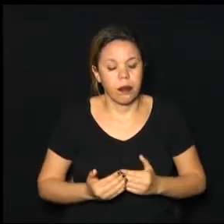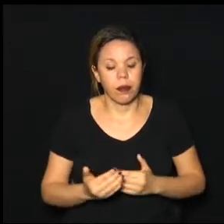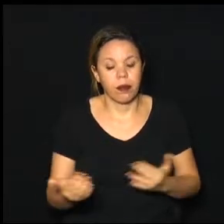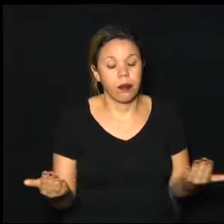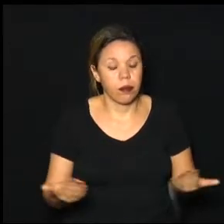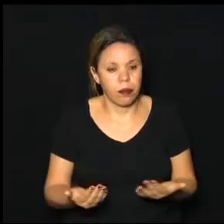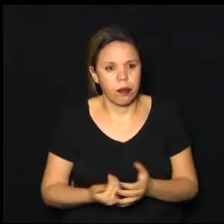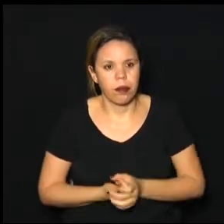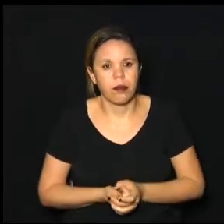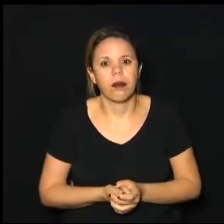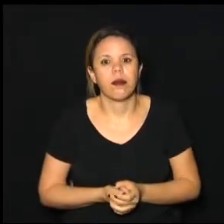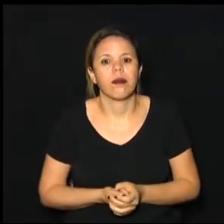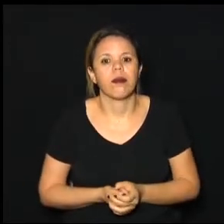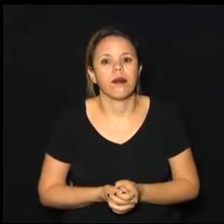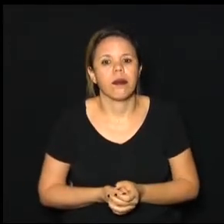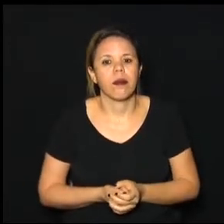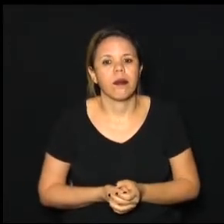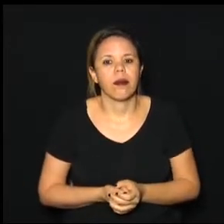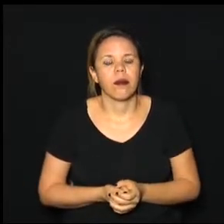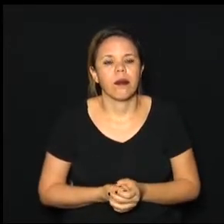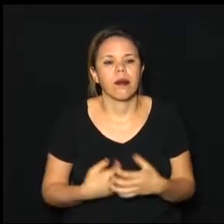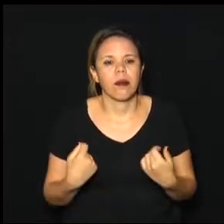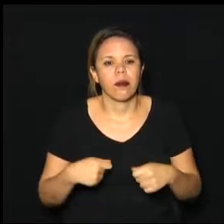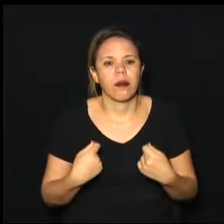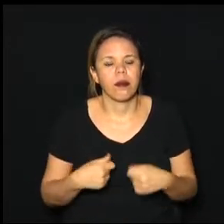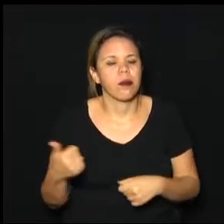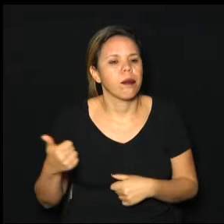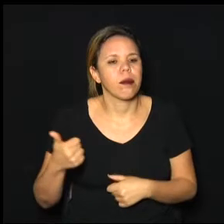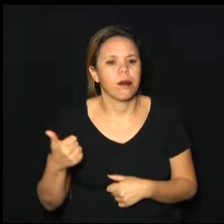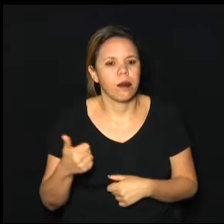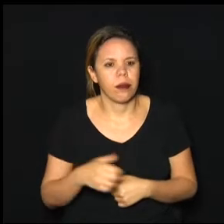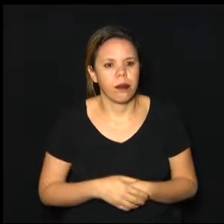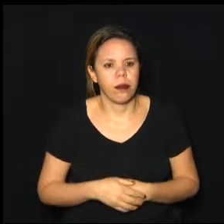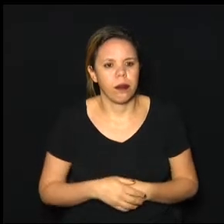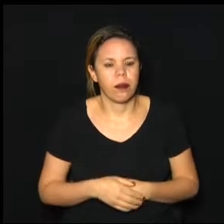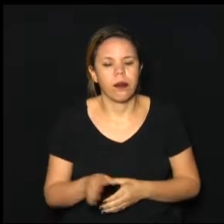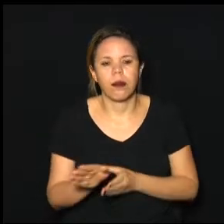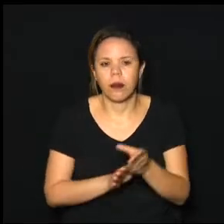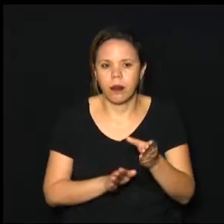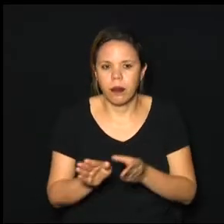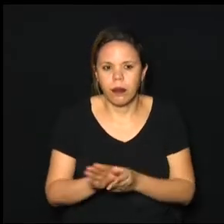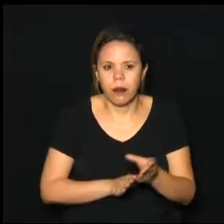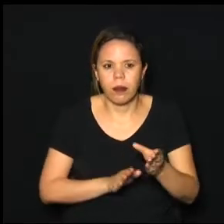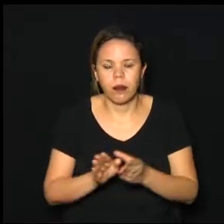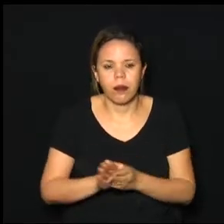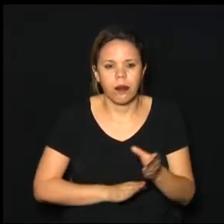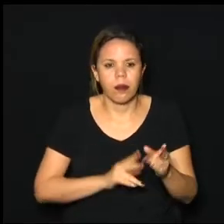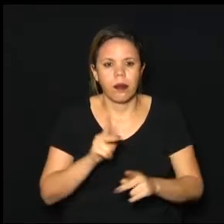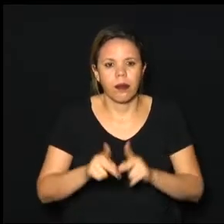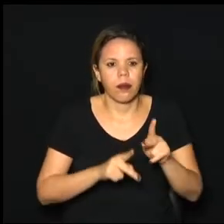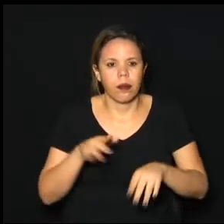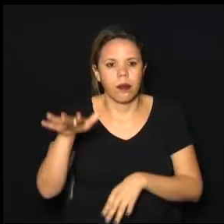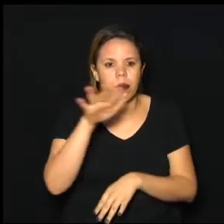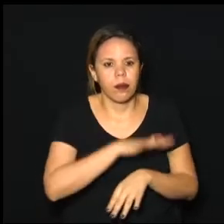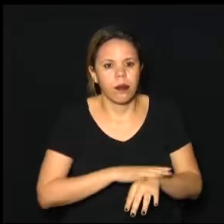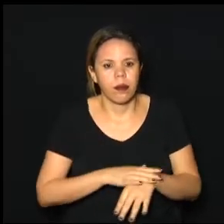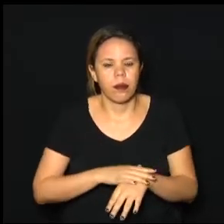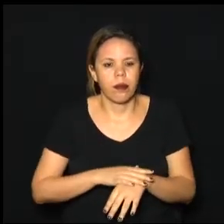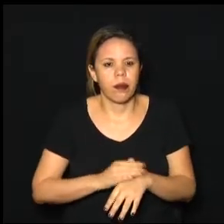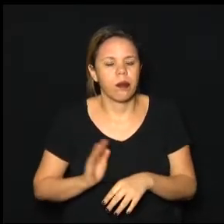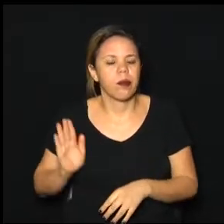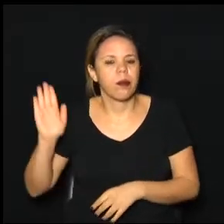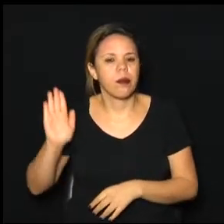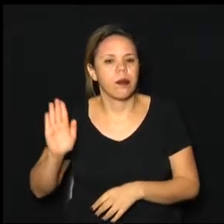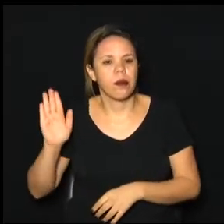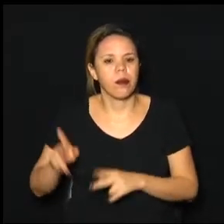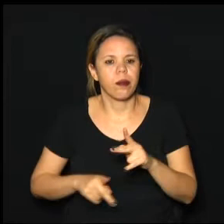agora. Os partidos precisam, primeiro, de orientação dos seus dirigentes e dos seus pré-candidatos. Os